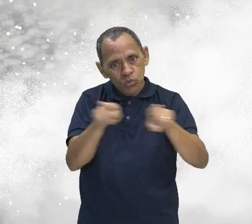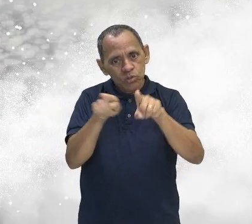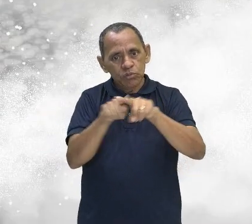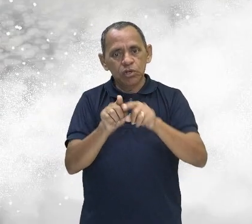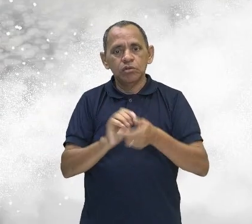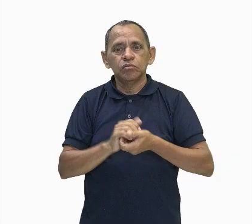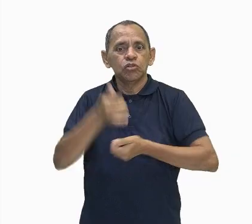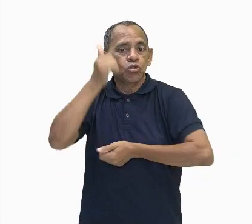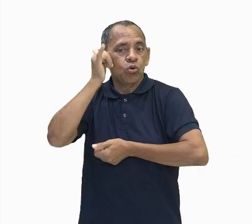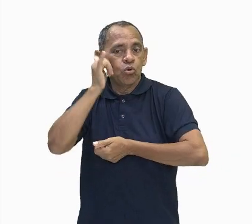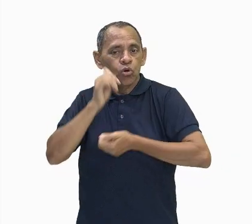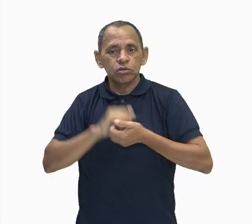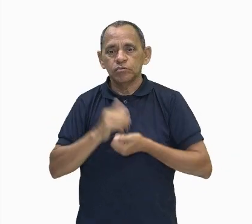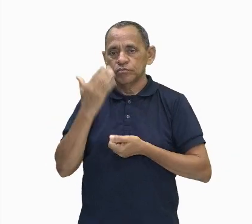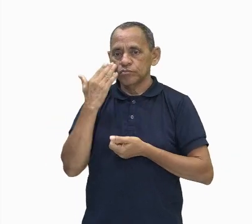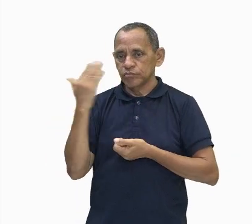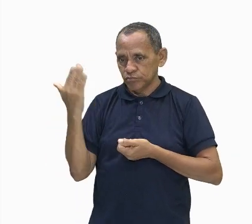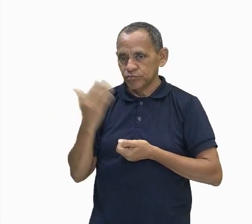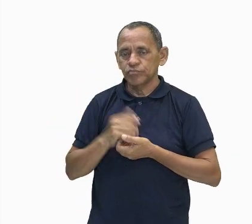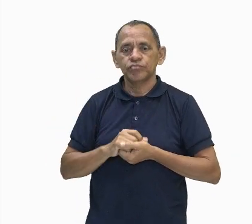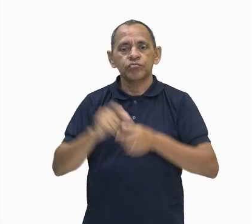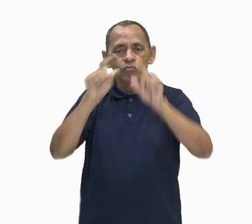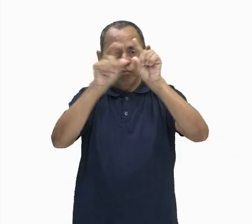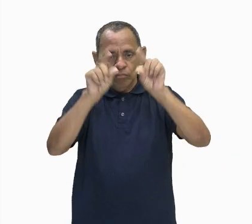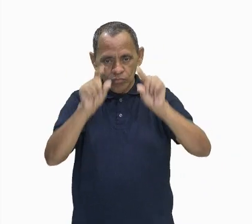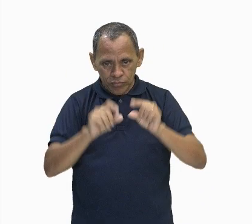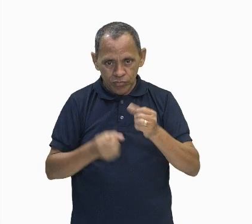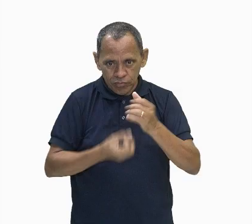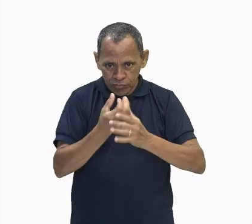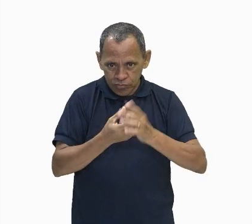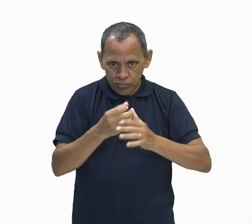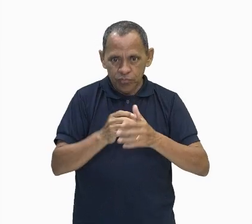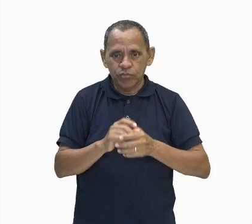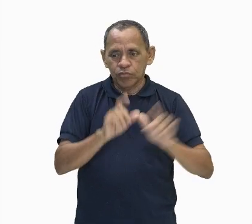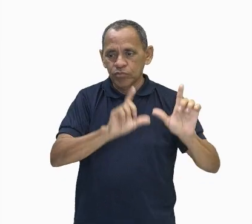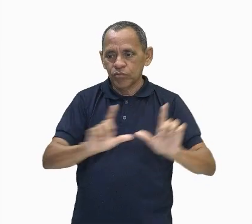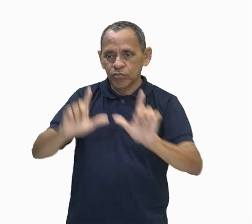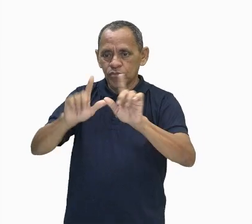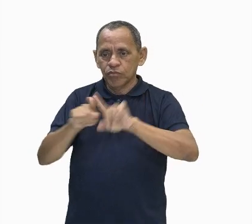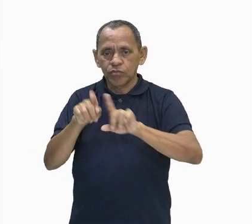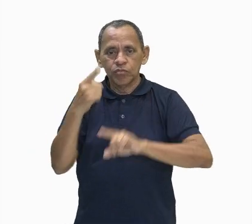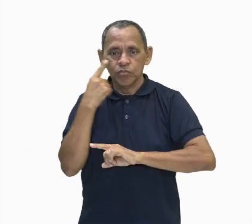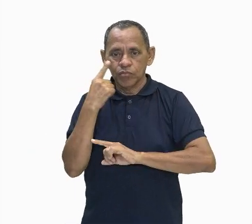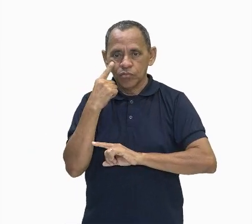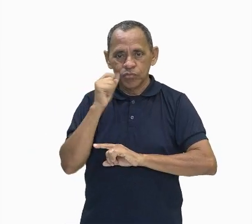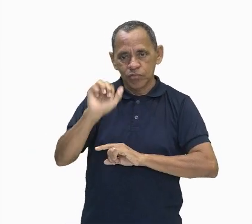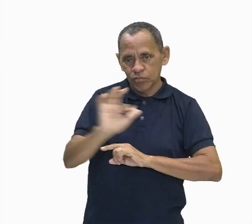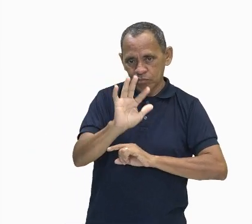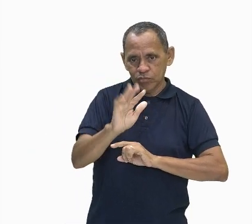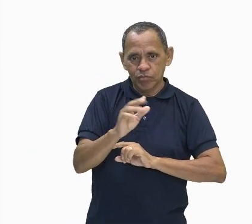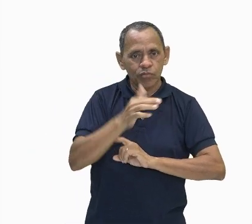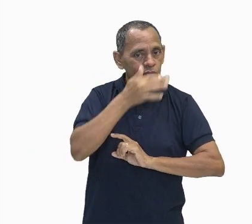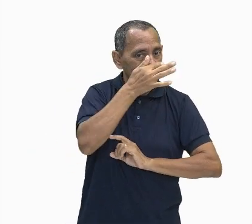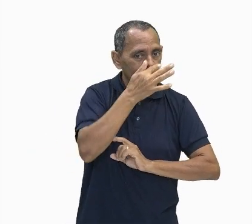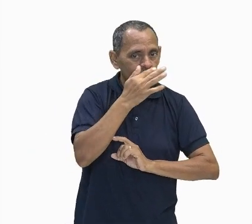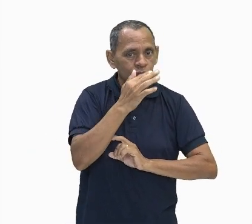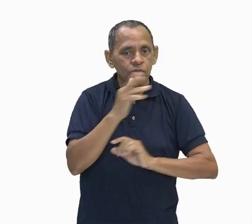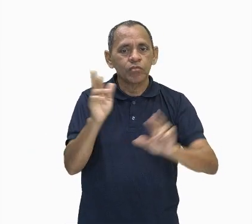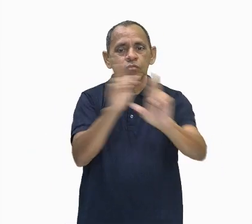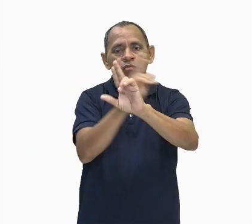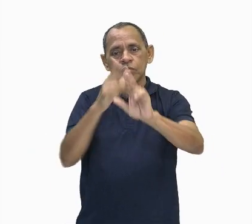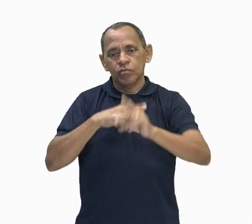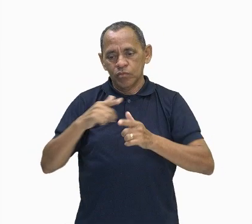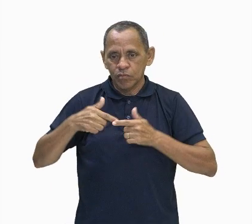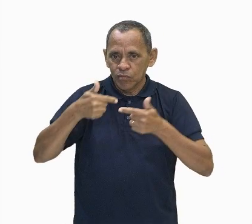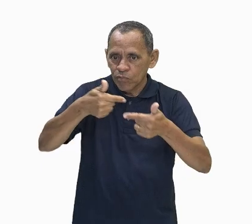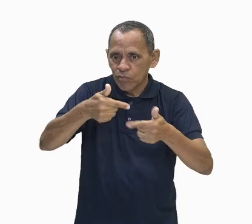este poema na cartela e, nesse processo, observar essa imagem da rosa associada à guerra. Então,